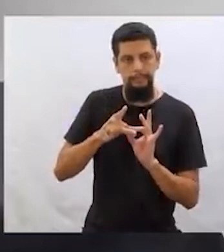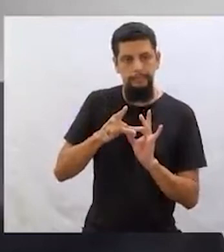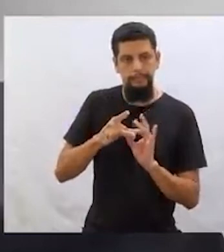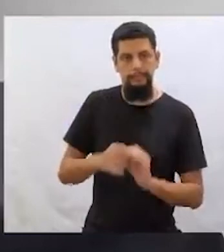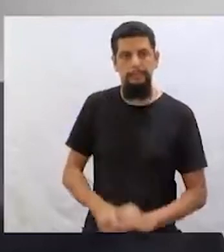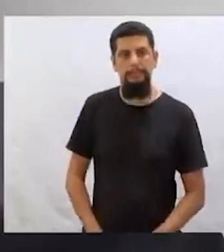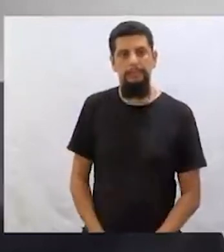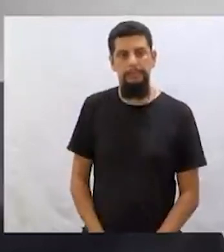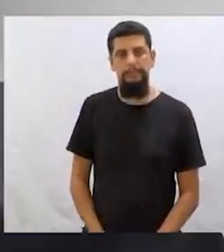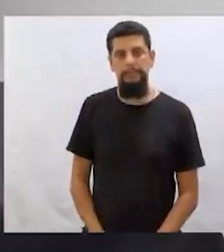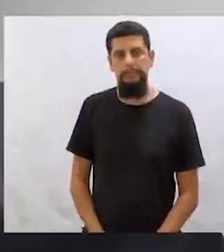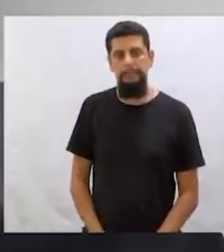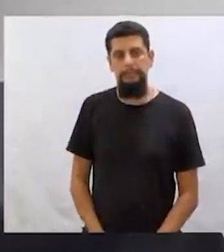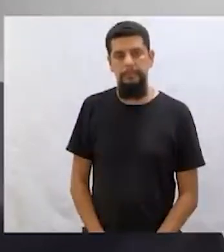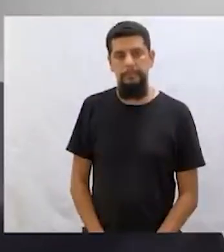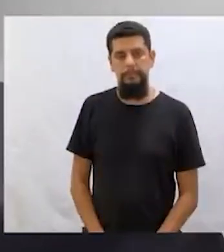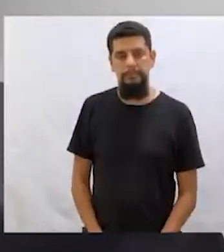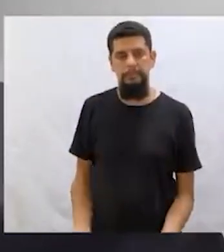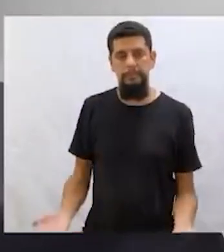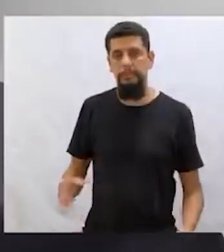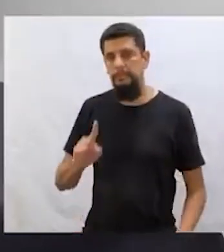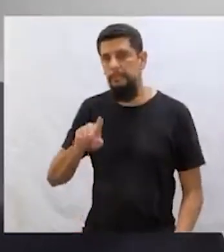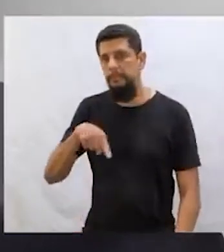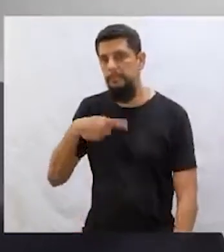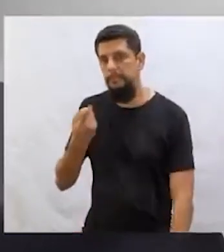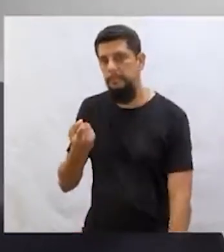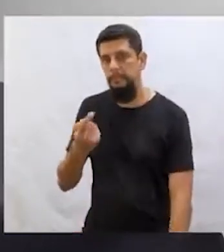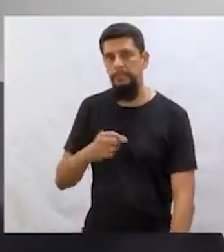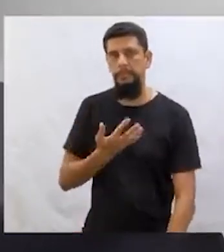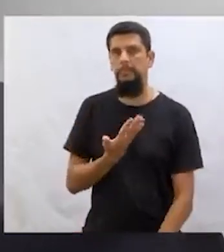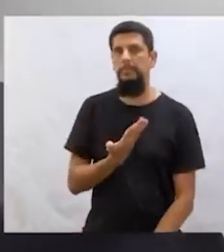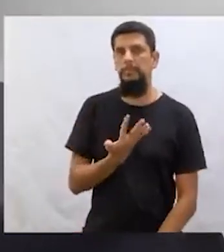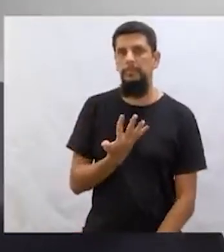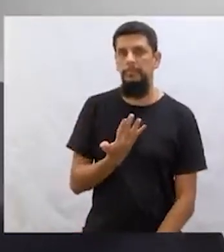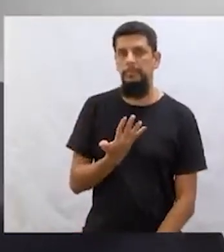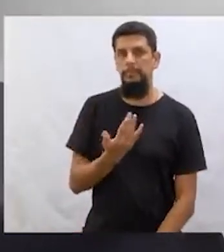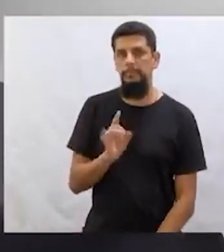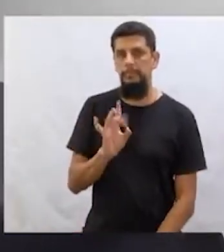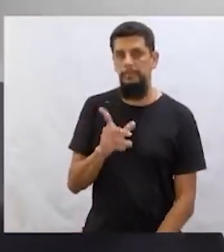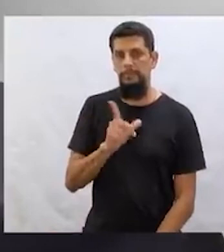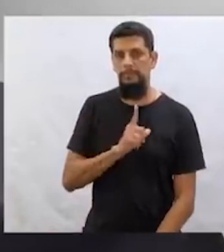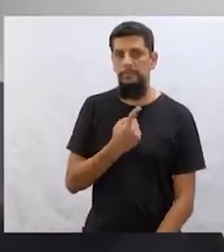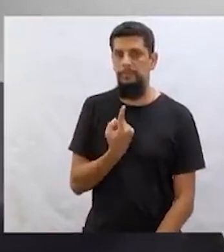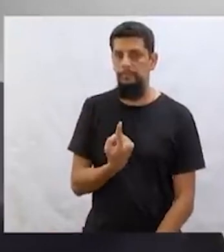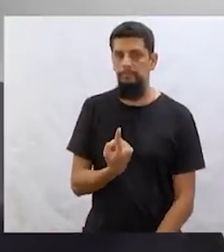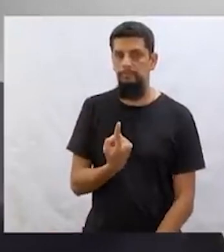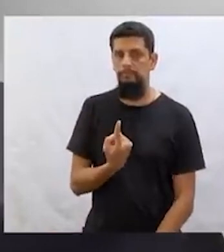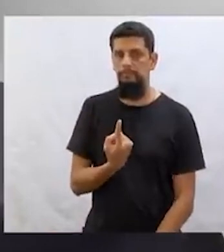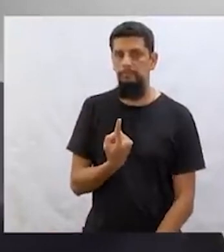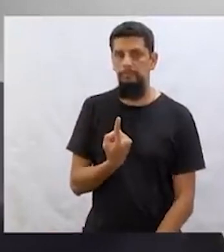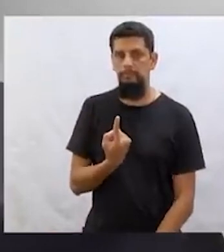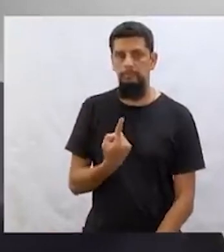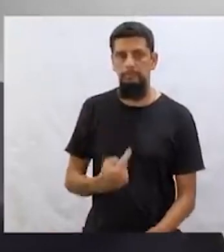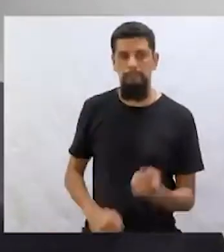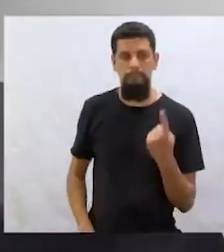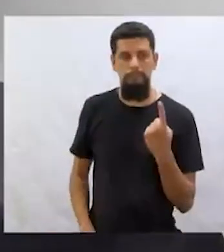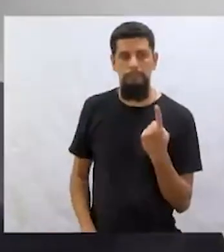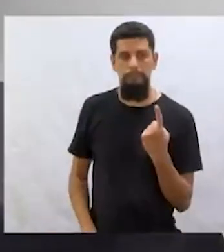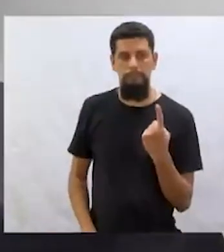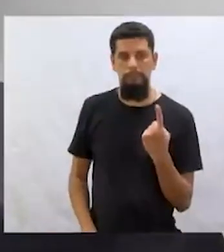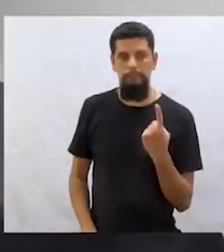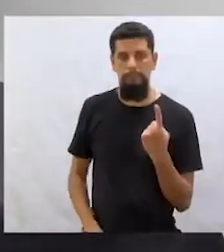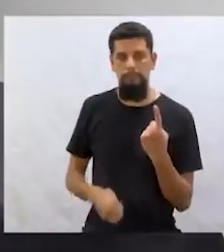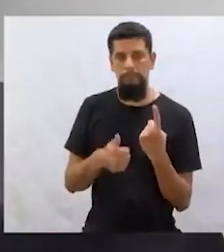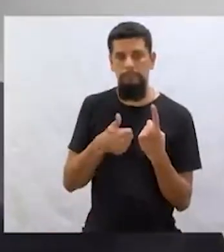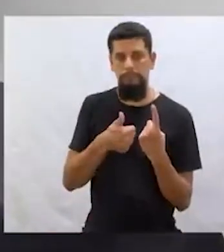aqui com o número 5. E a próxima mãozinha aqui, ó, só tem um. Um dedo